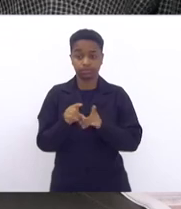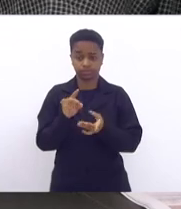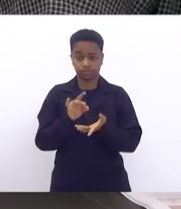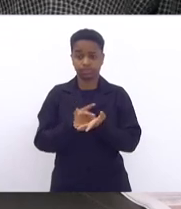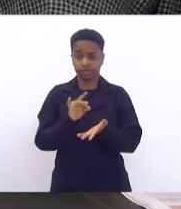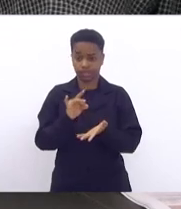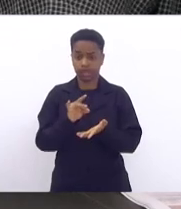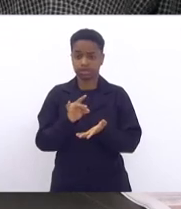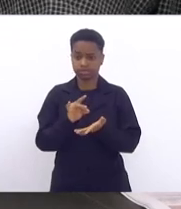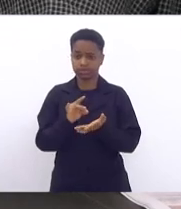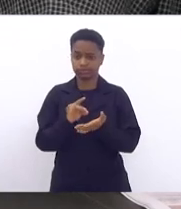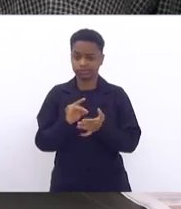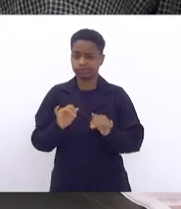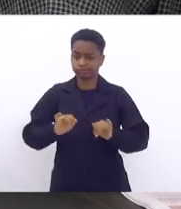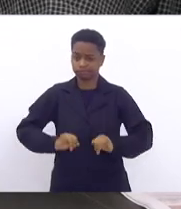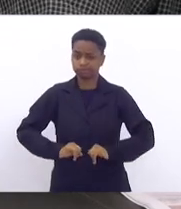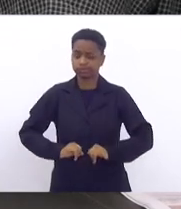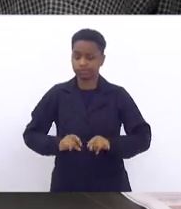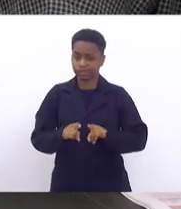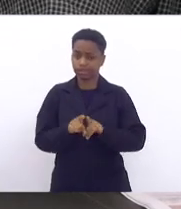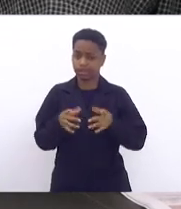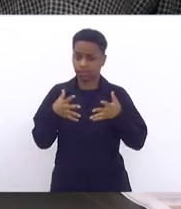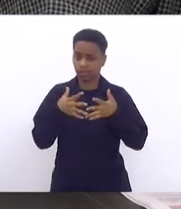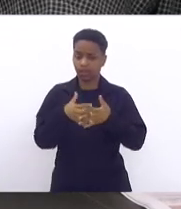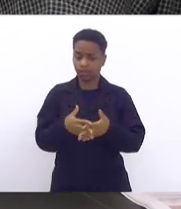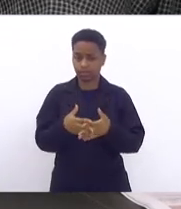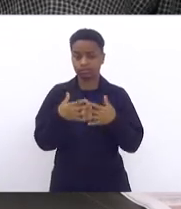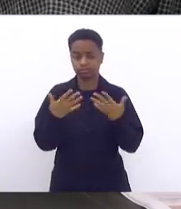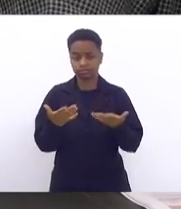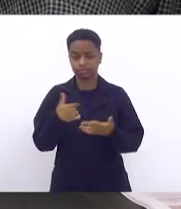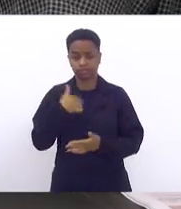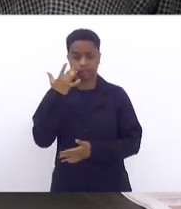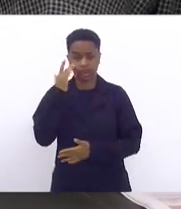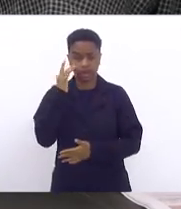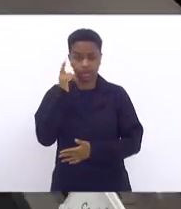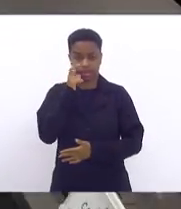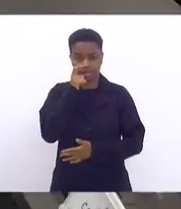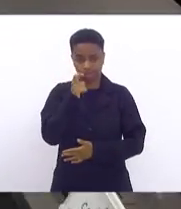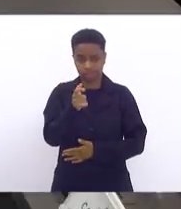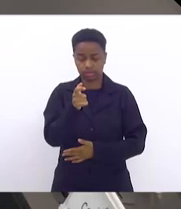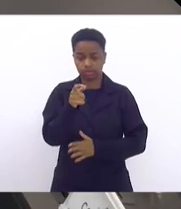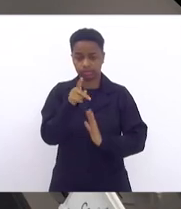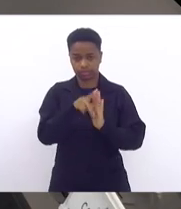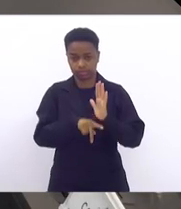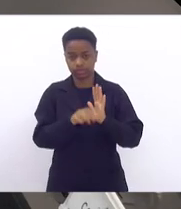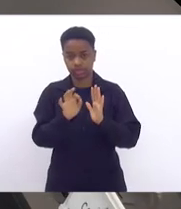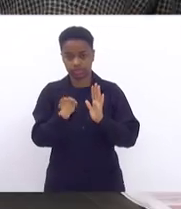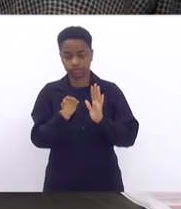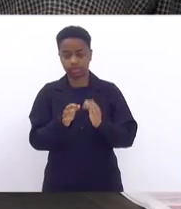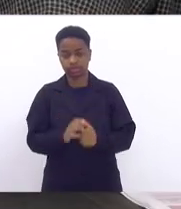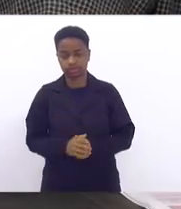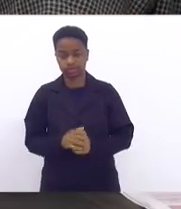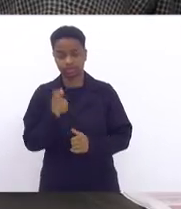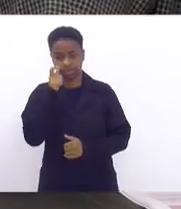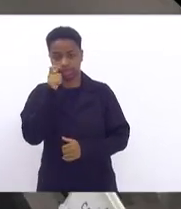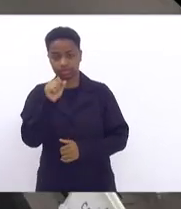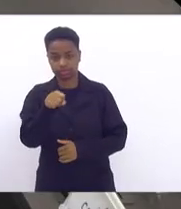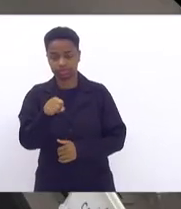muito dolorosa e complexa. Então, acho bem interessante esse projeto. Bem